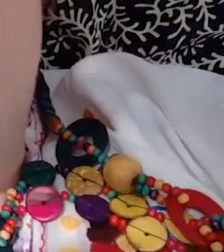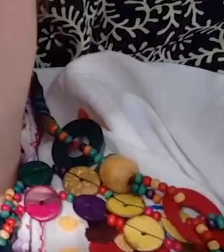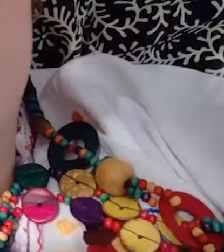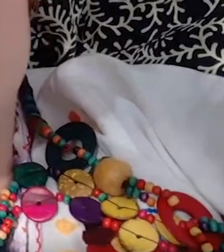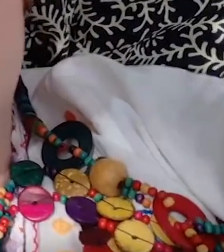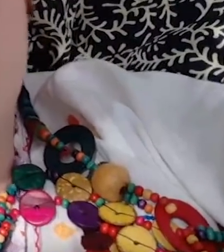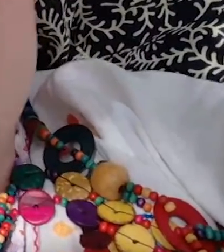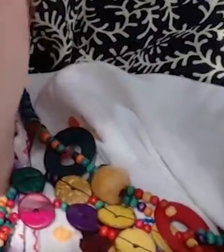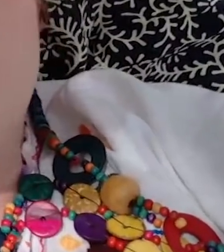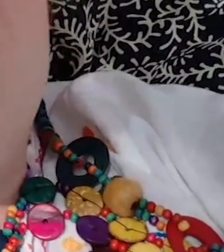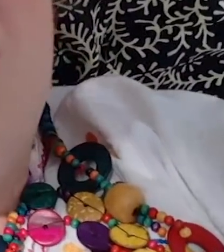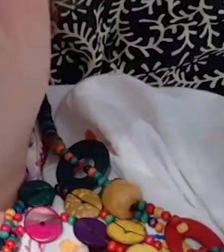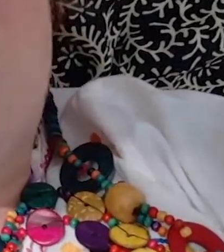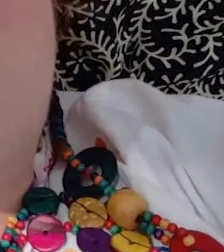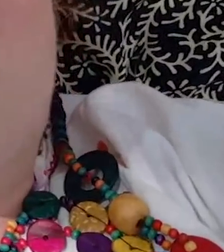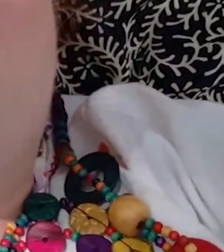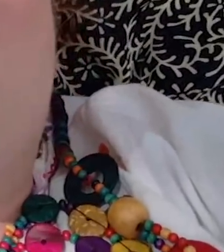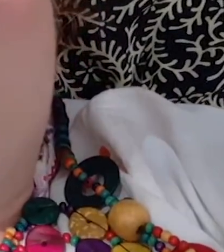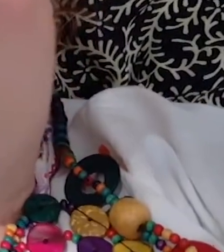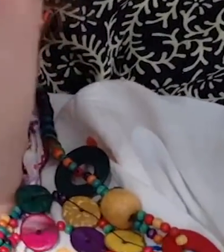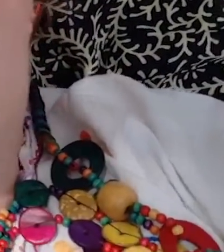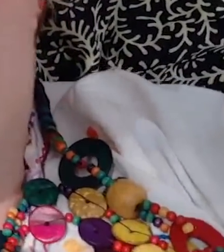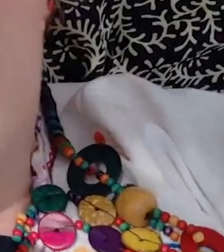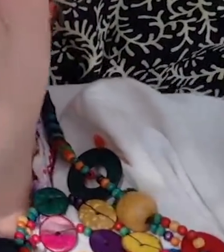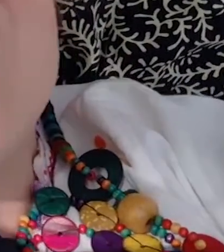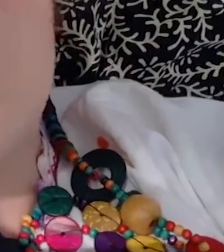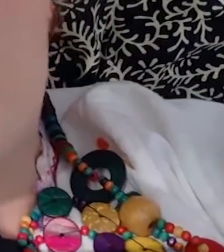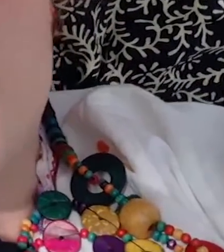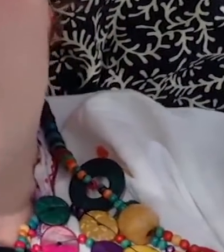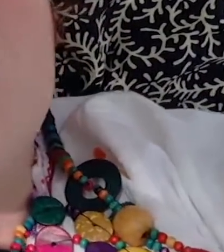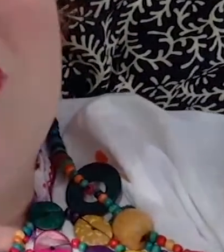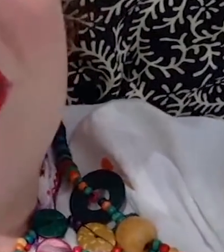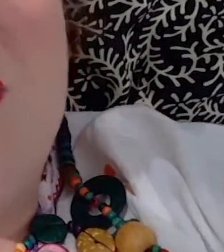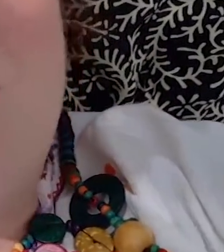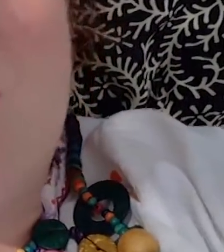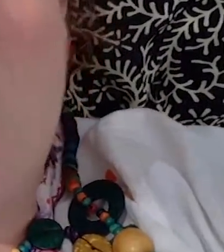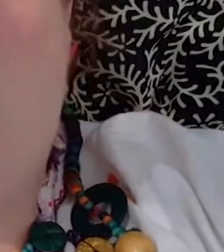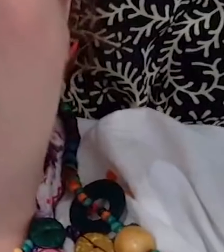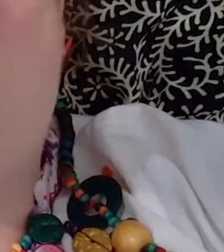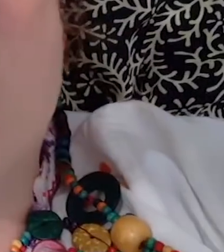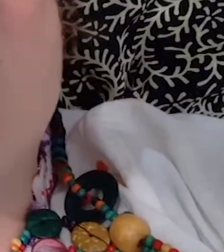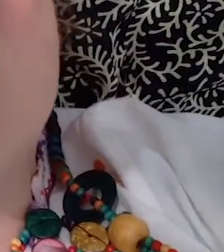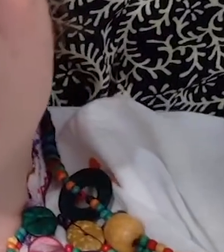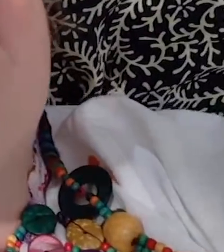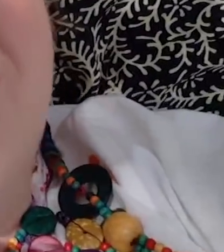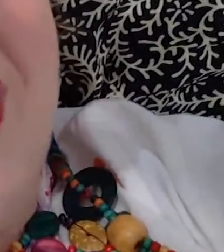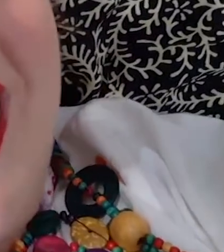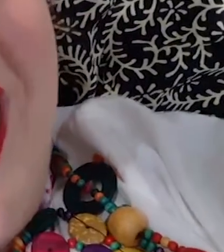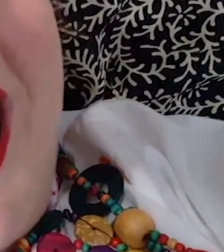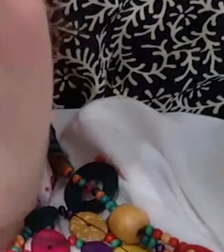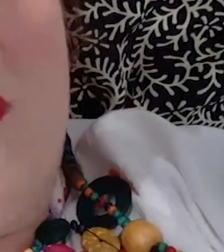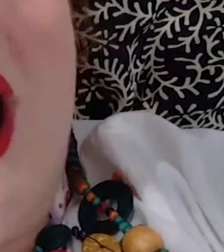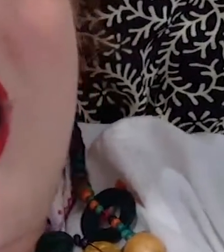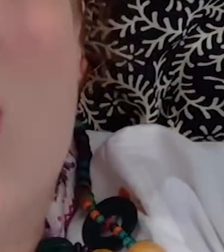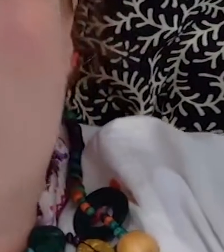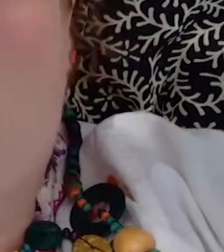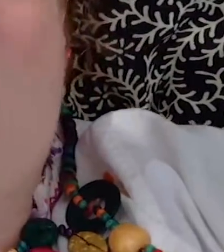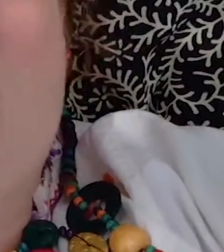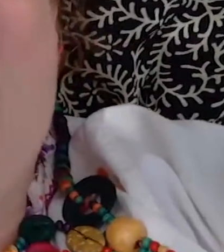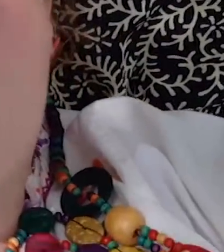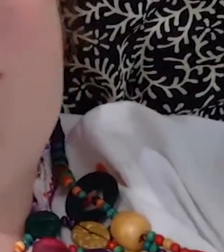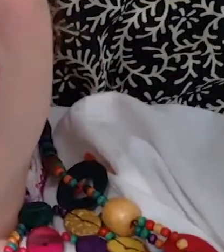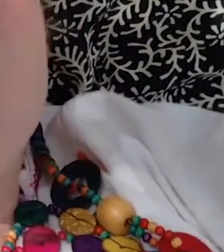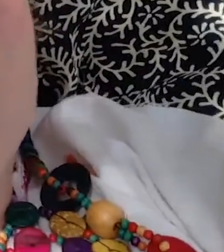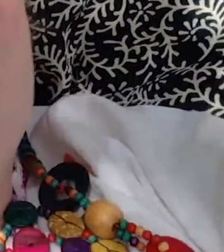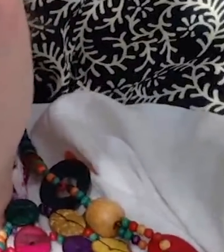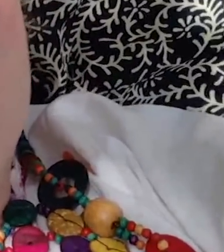o braço é o barco é o berço. Abarco